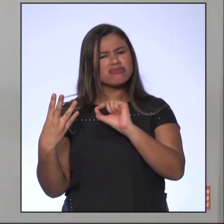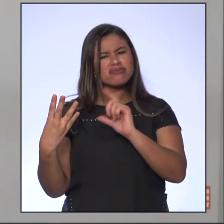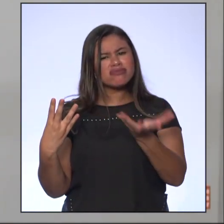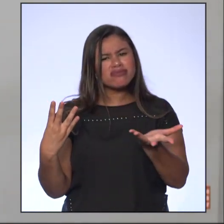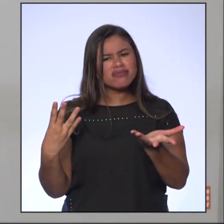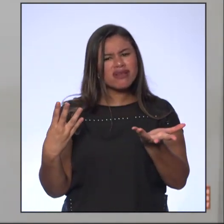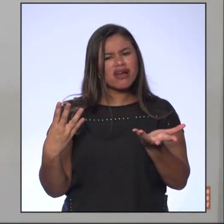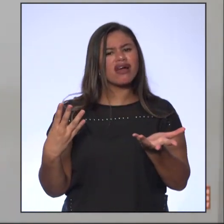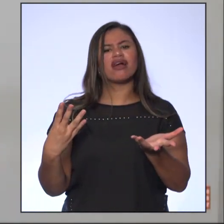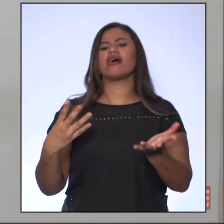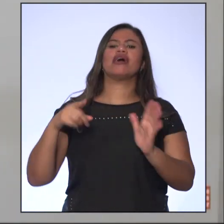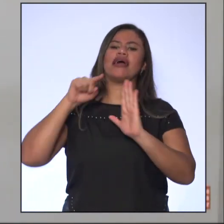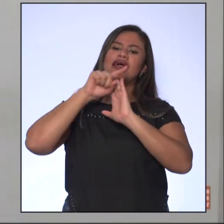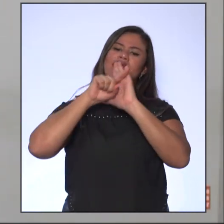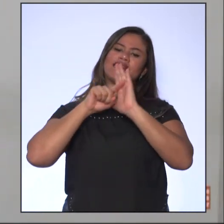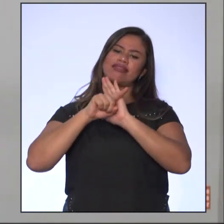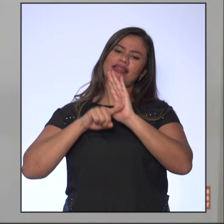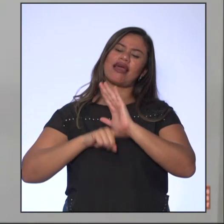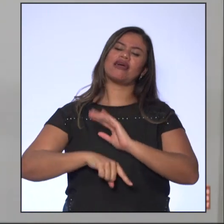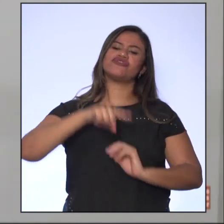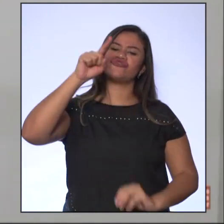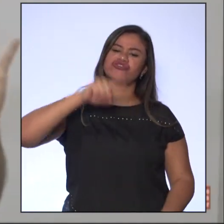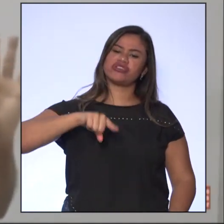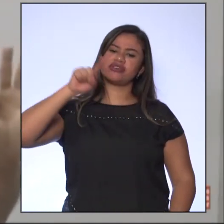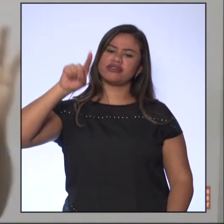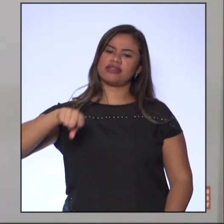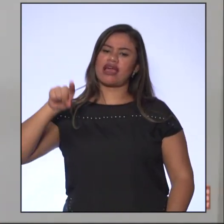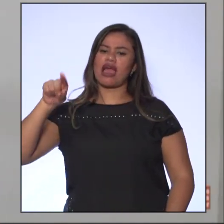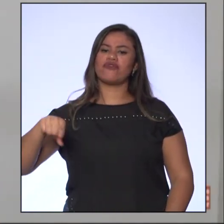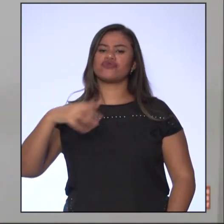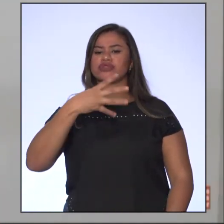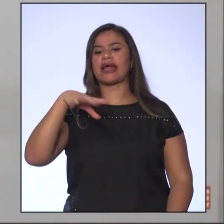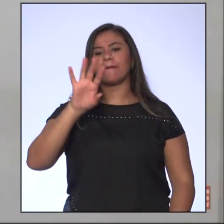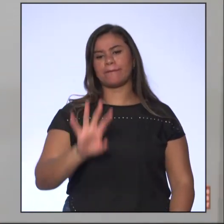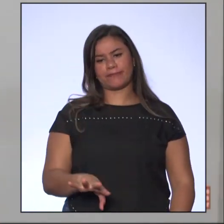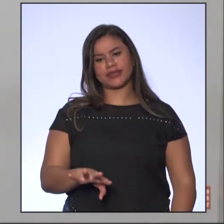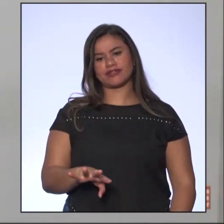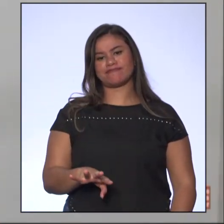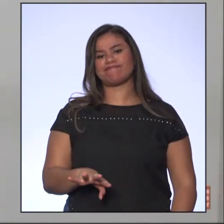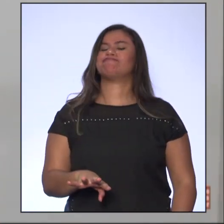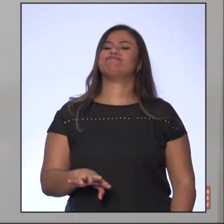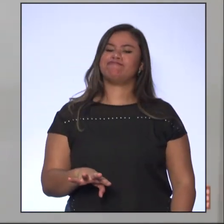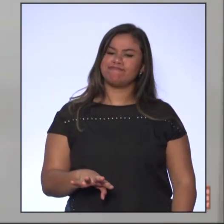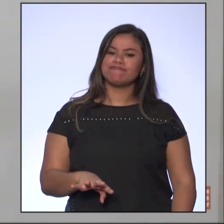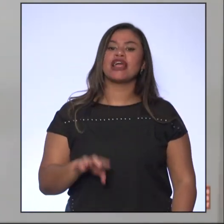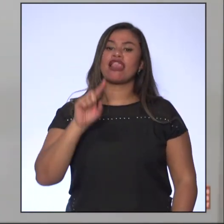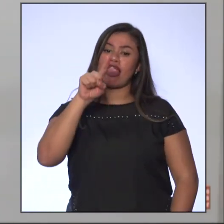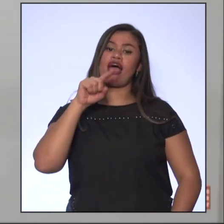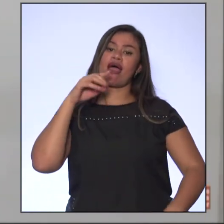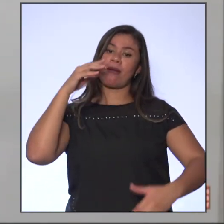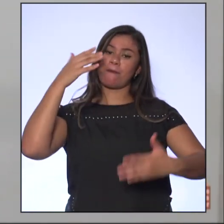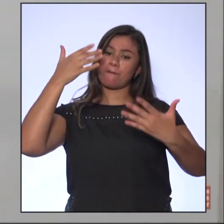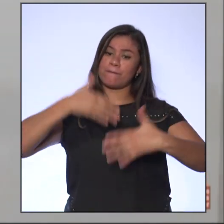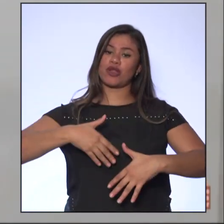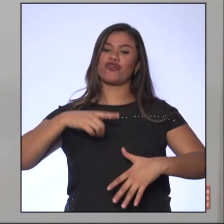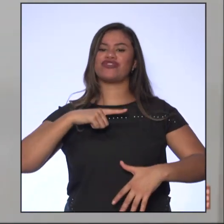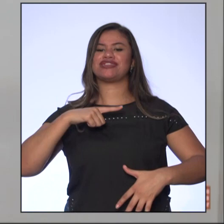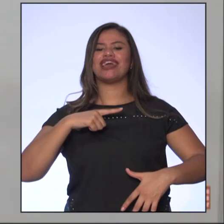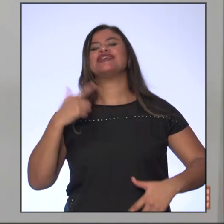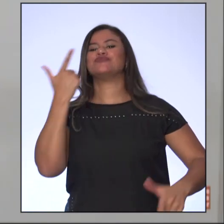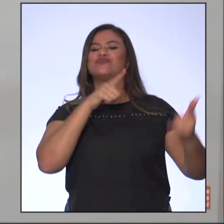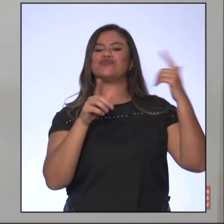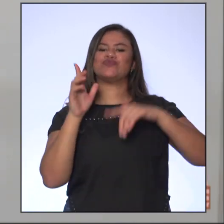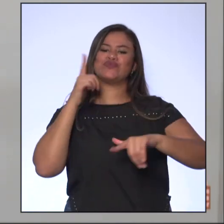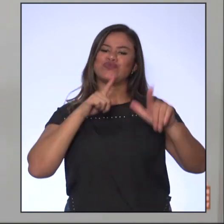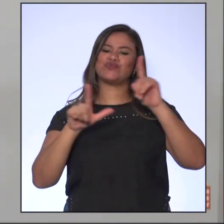24? É análise de gráficos e tabelas. Vai aparecer e você vai gabaritar.